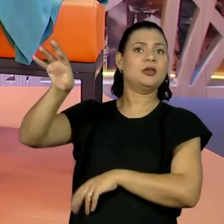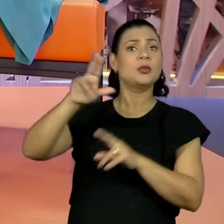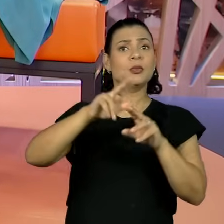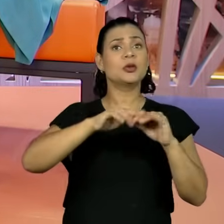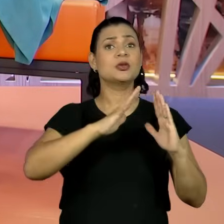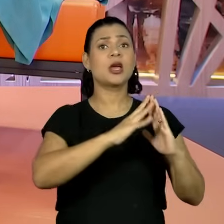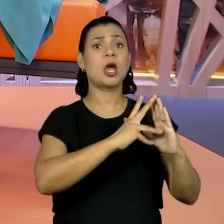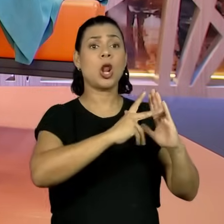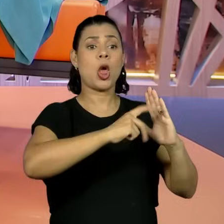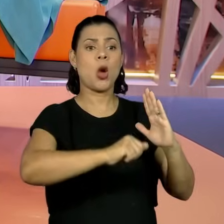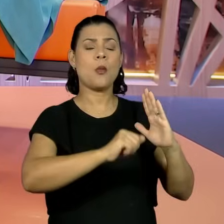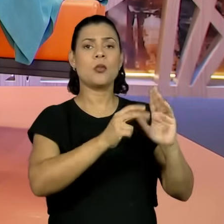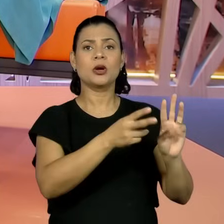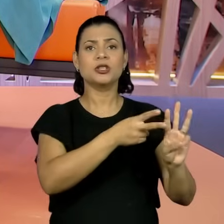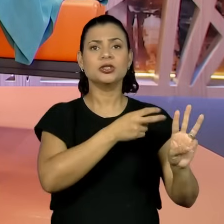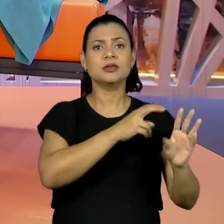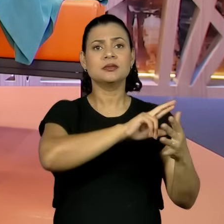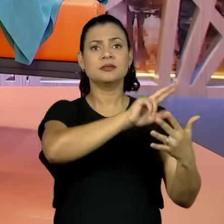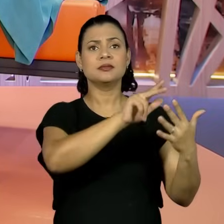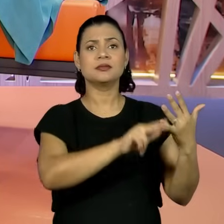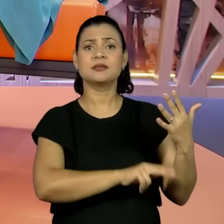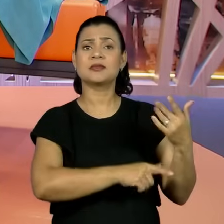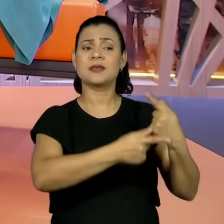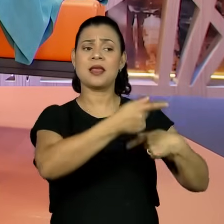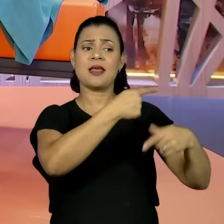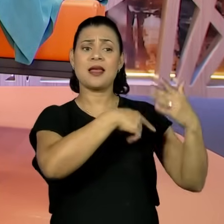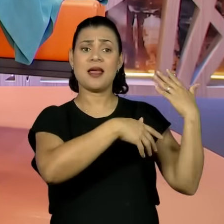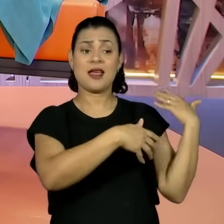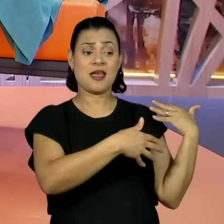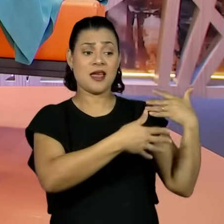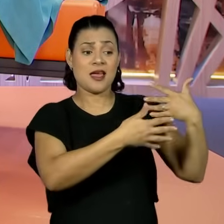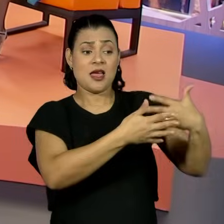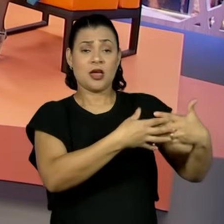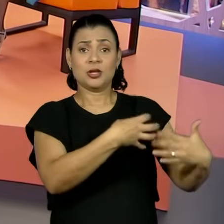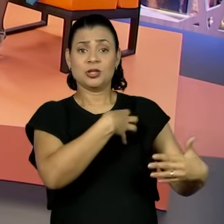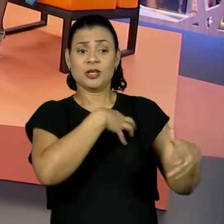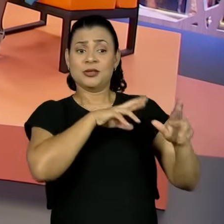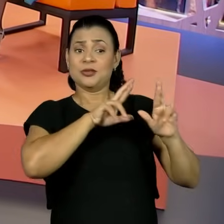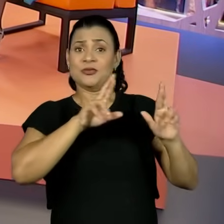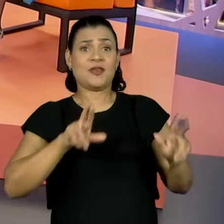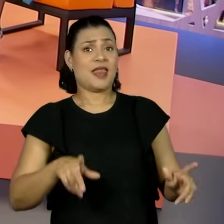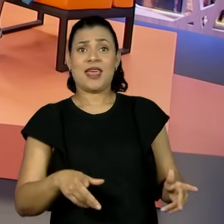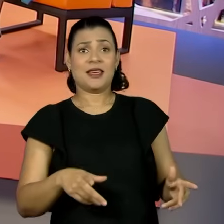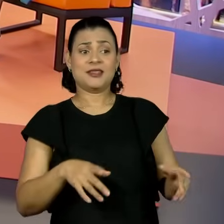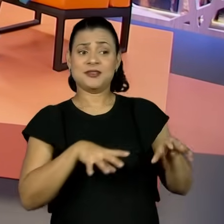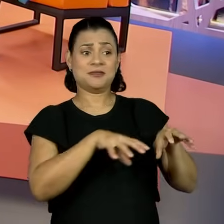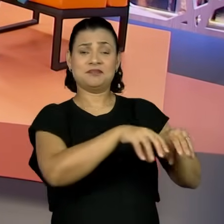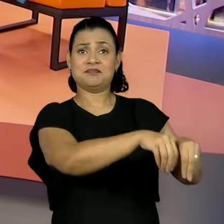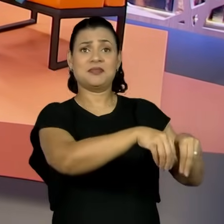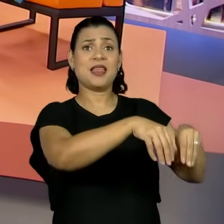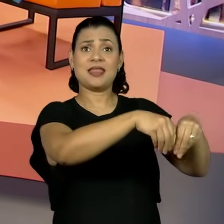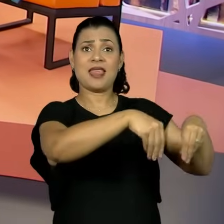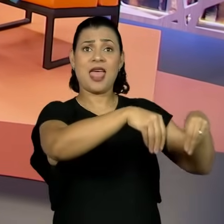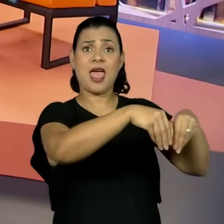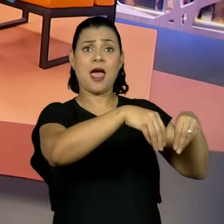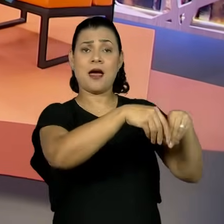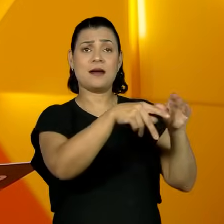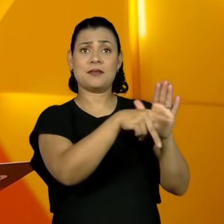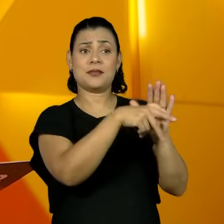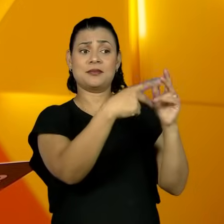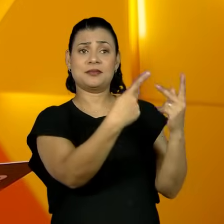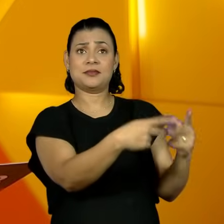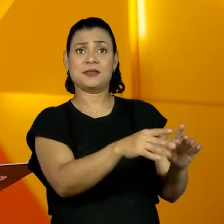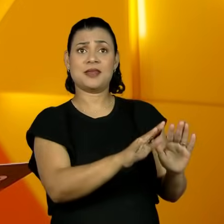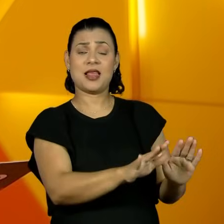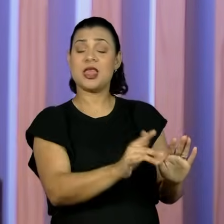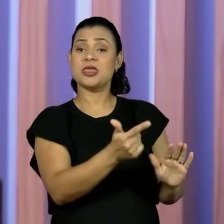têm uma outra forma de se relacionar, né? A nossa ancestralidade, como o Nego Bispo já afirmava, é circular, né? Então não tem essa